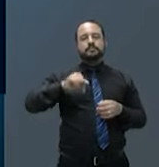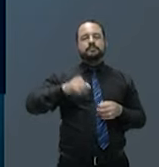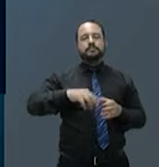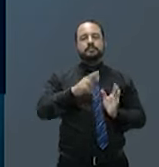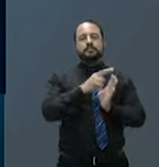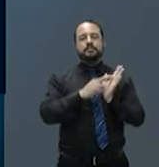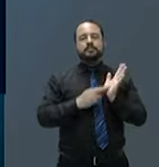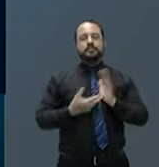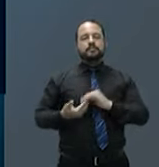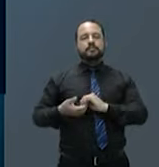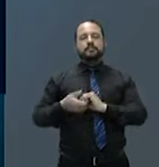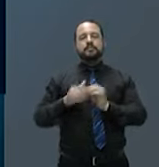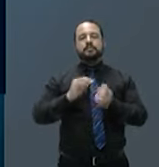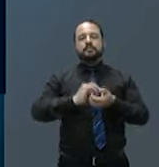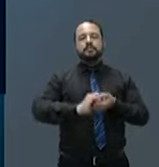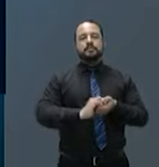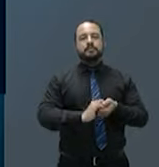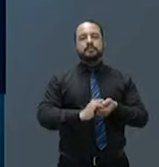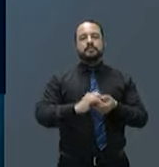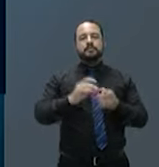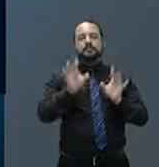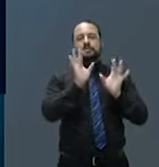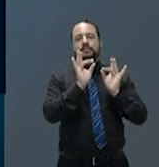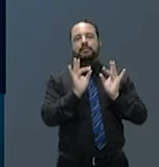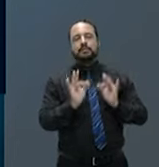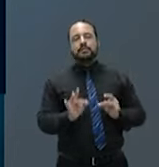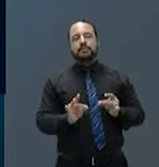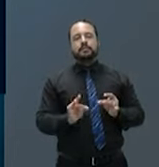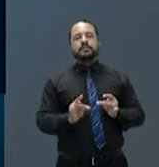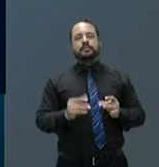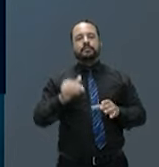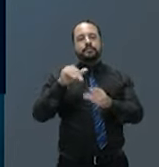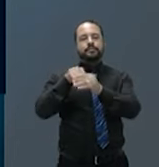seu cuidadoso voto, mas